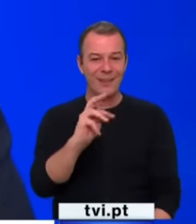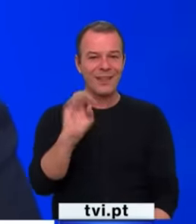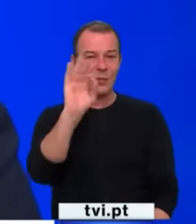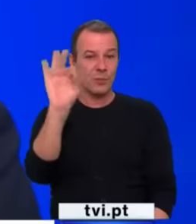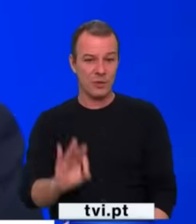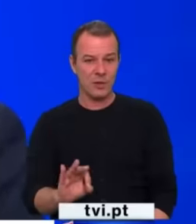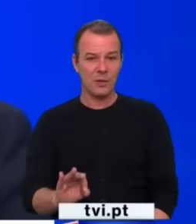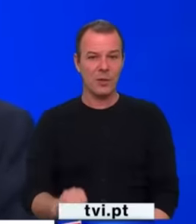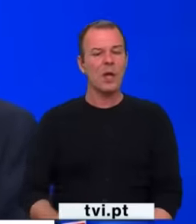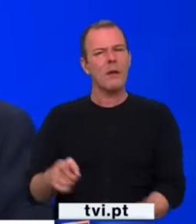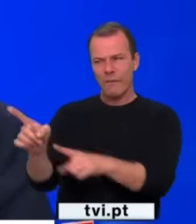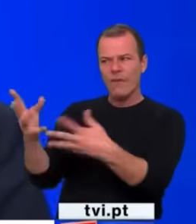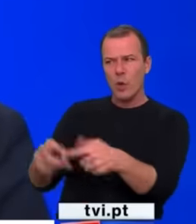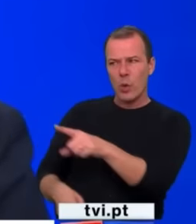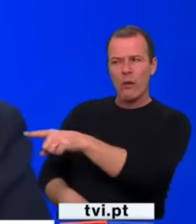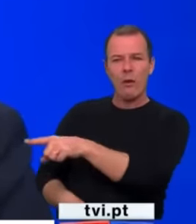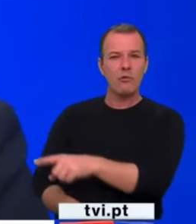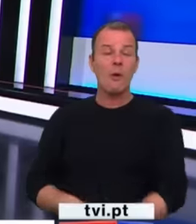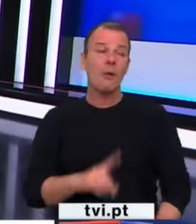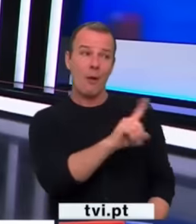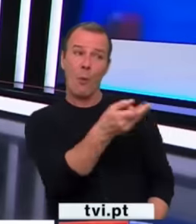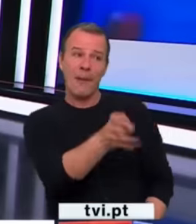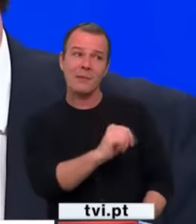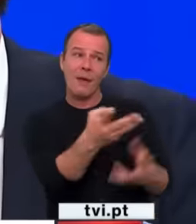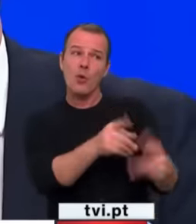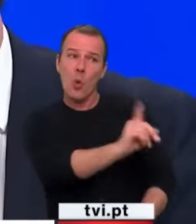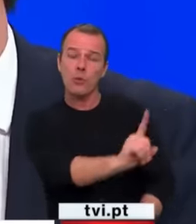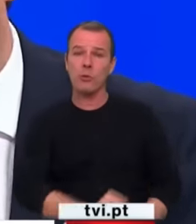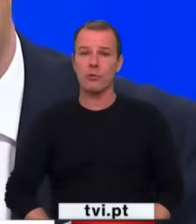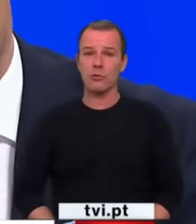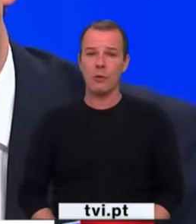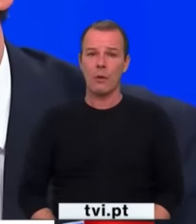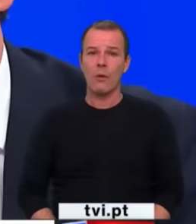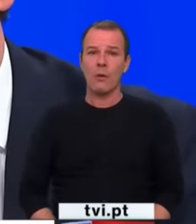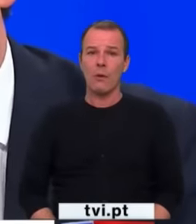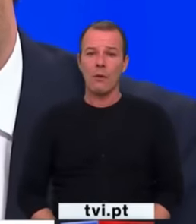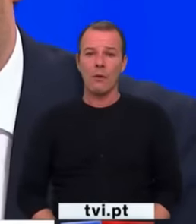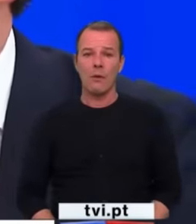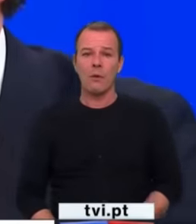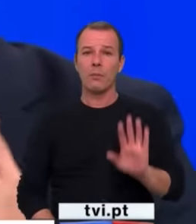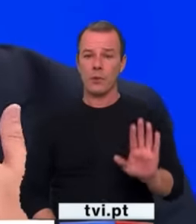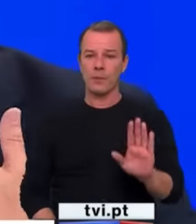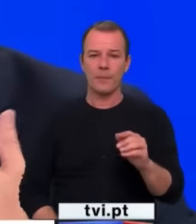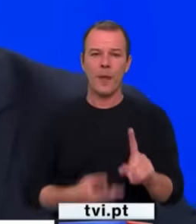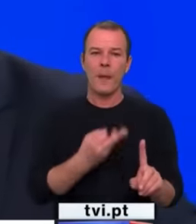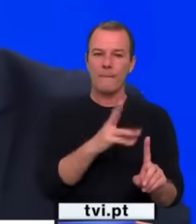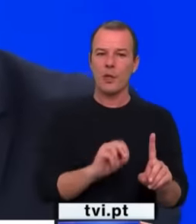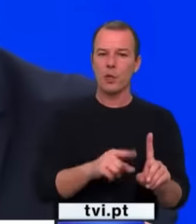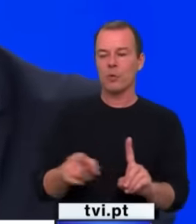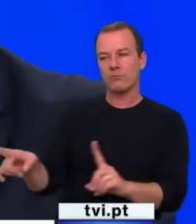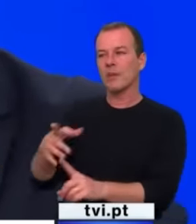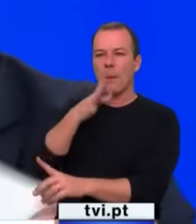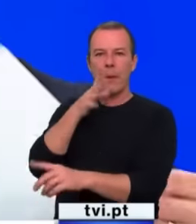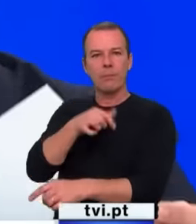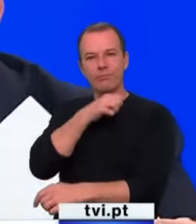contas, de não, eu fiz. Continua o Pedro Nuno Santos contas. É que não fez as contas. Continua sem saber Ora, as contas Pedro do seu programa. Não, eu sei, vocês é que não sabem a Pedro vossa. Pedro Nuno Santos, deixa-me aventura fizemos, concluir, Pedro Nuno Santos, eu